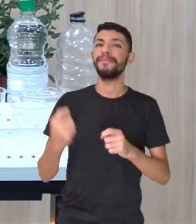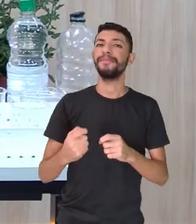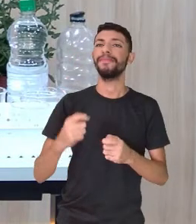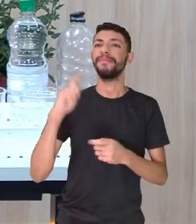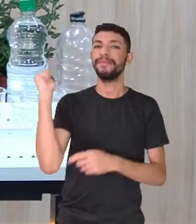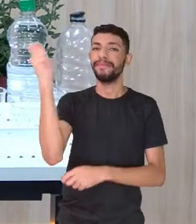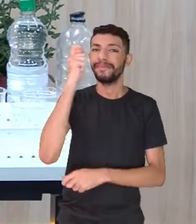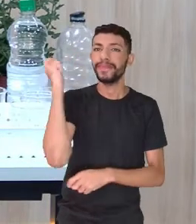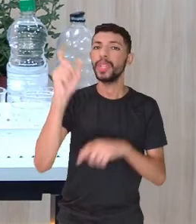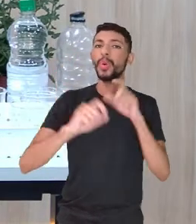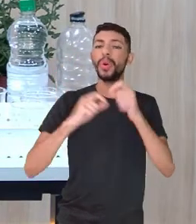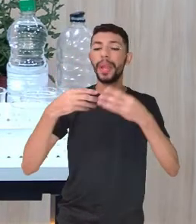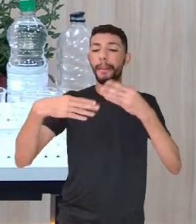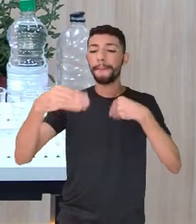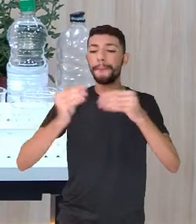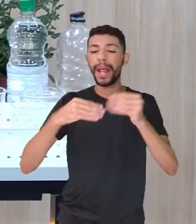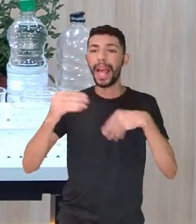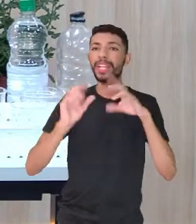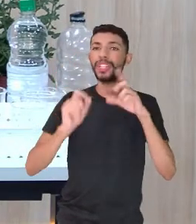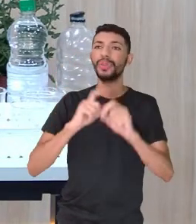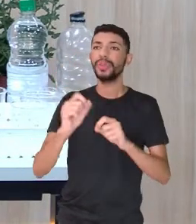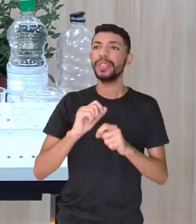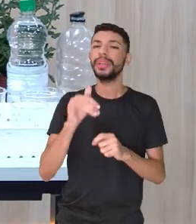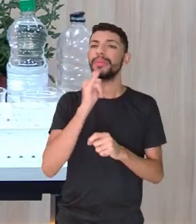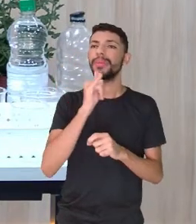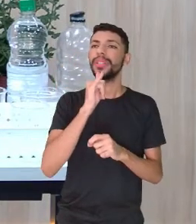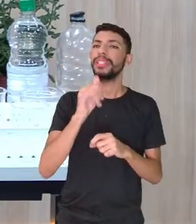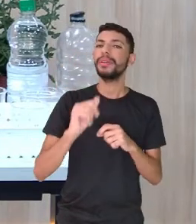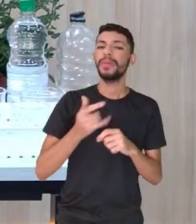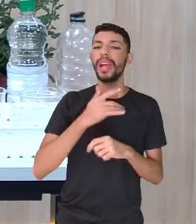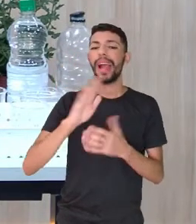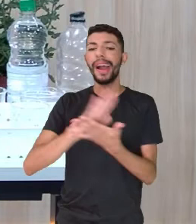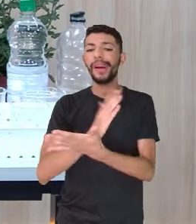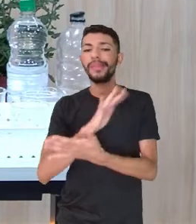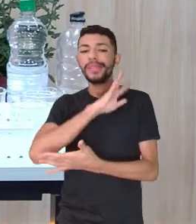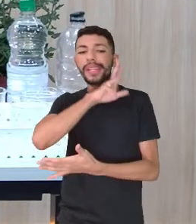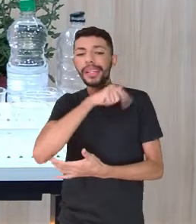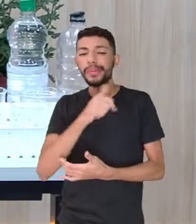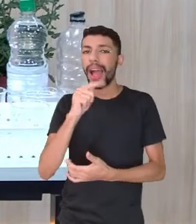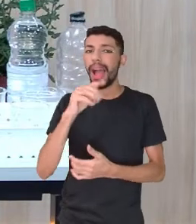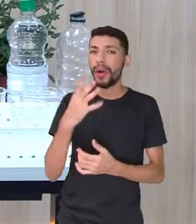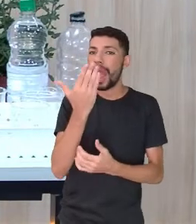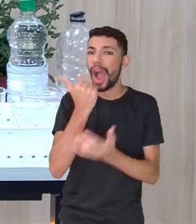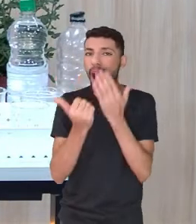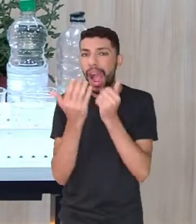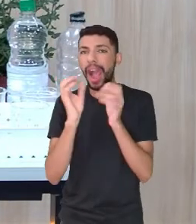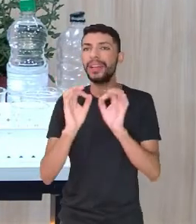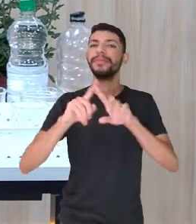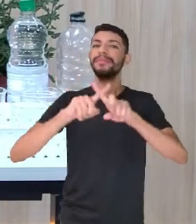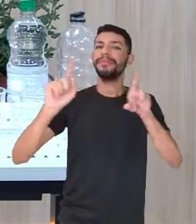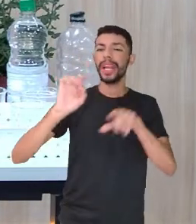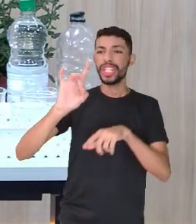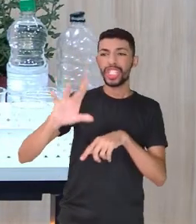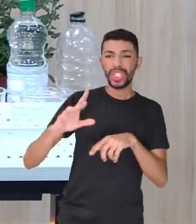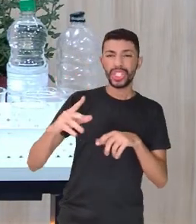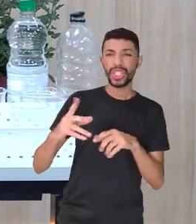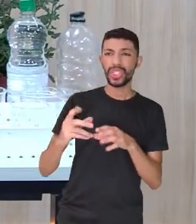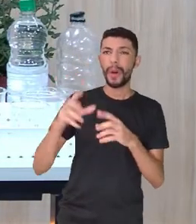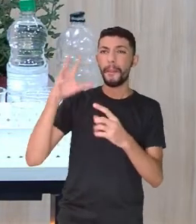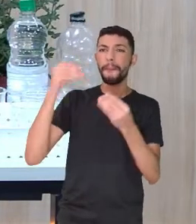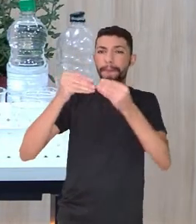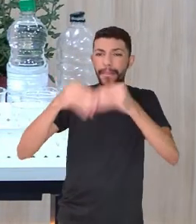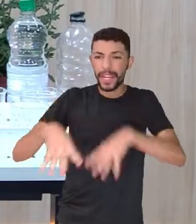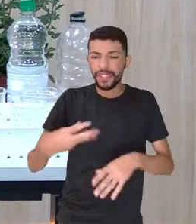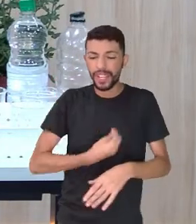plástico, principalmente sendo ingerido, ou seja, engolido por alguns animais. Mas não é só os animais que esse plástico vai interferir,